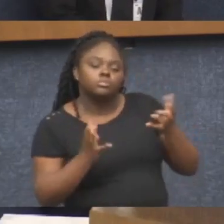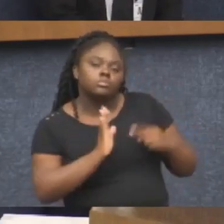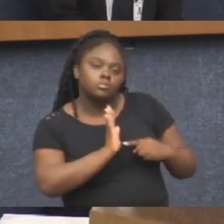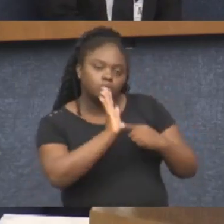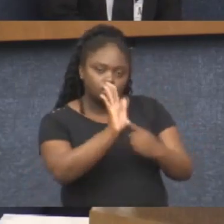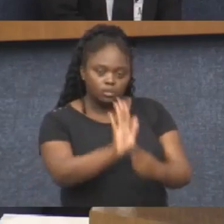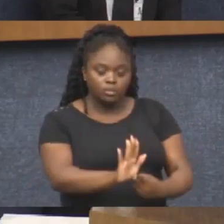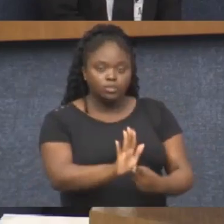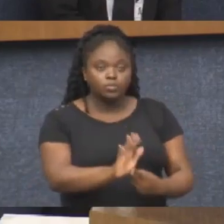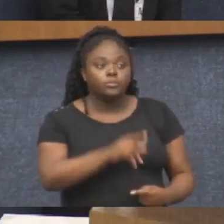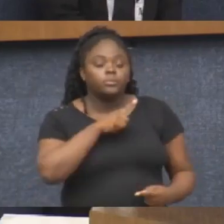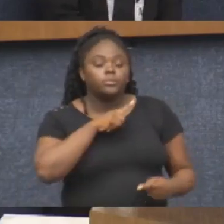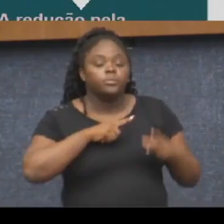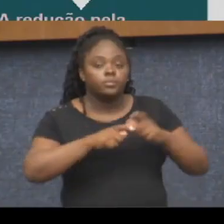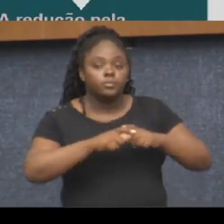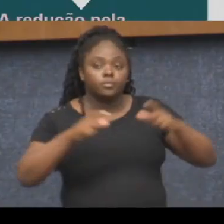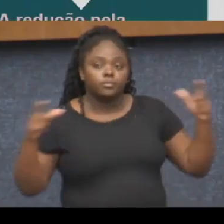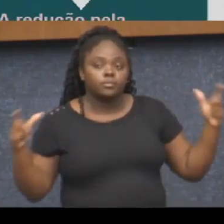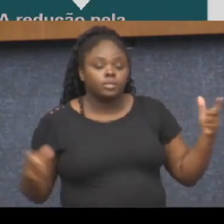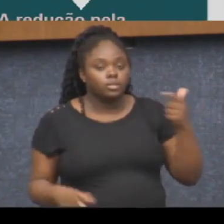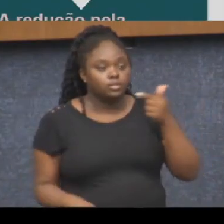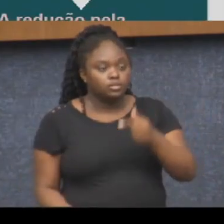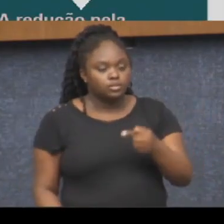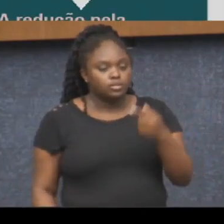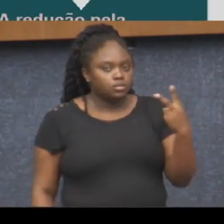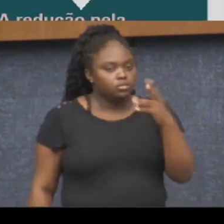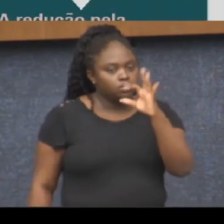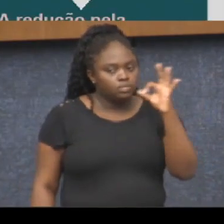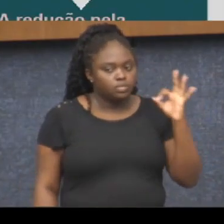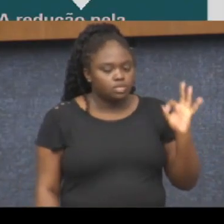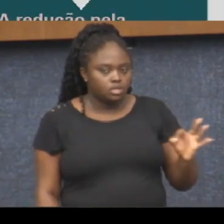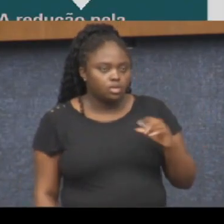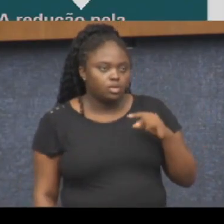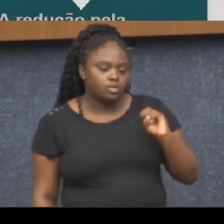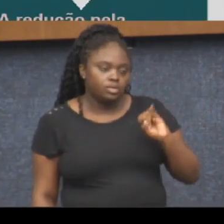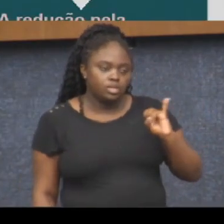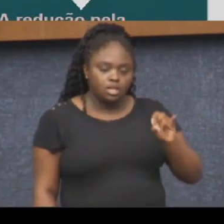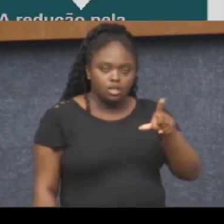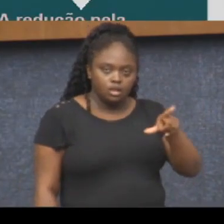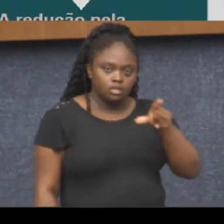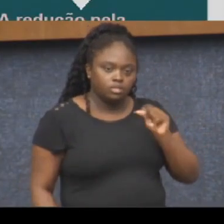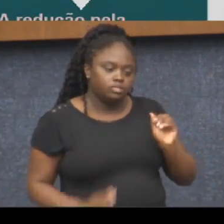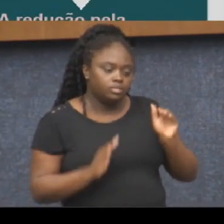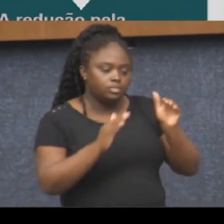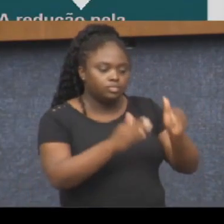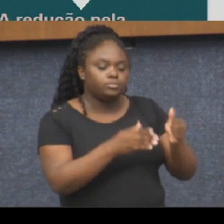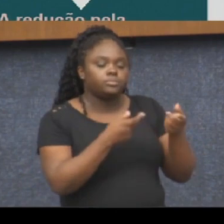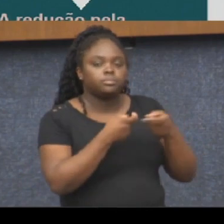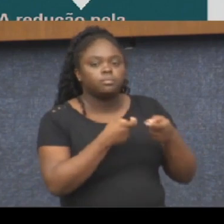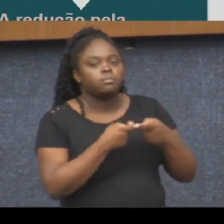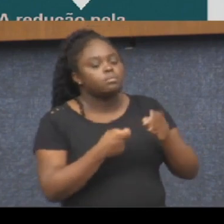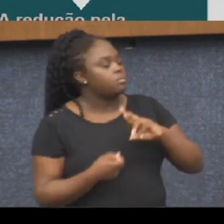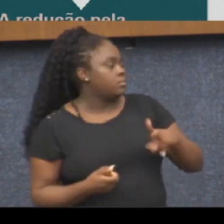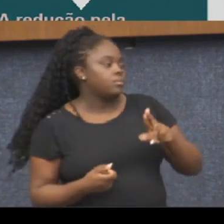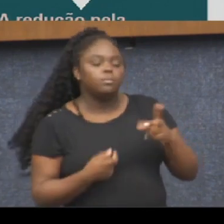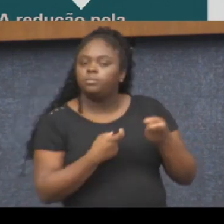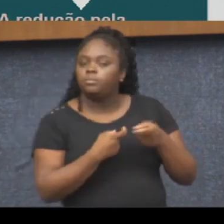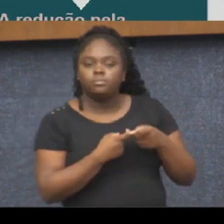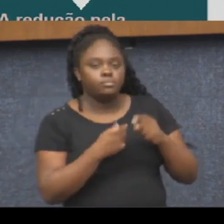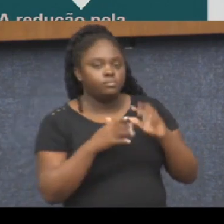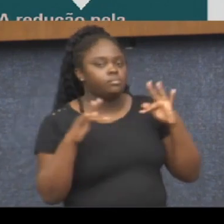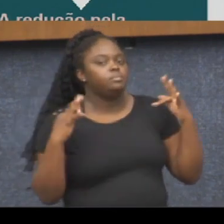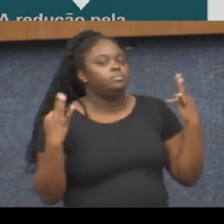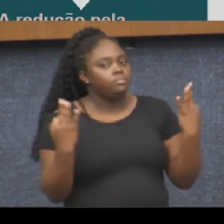Tá? A gente teria um aumento de 72% se a nossa escolha fosse concentrar em médicos que não fossem médicos de